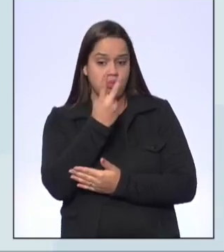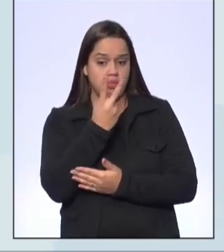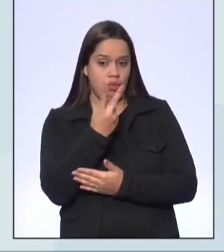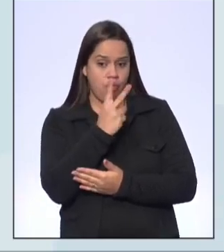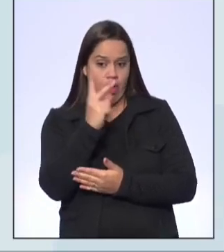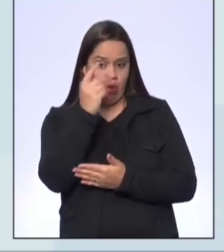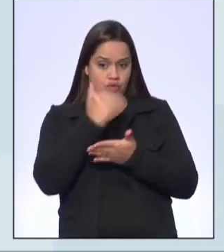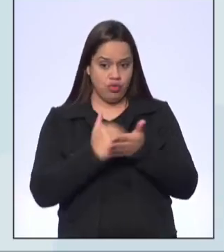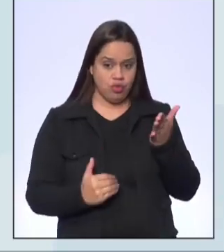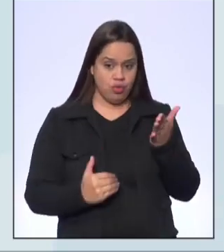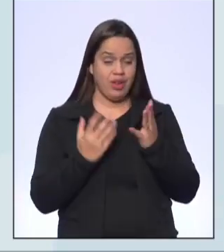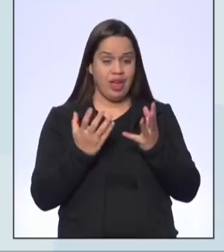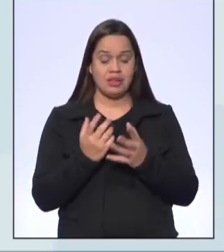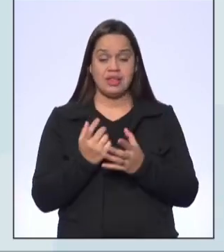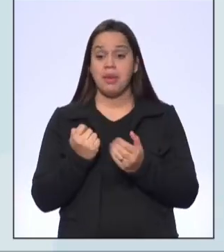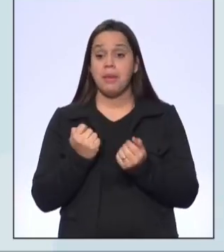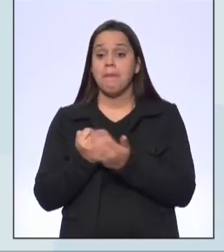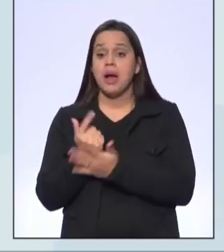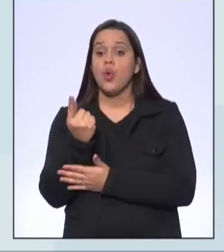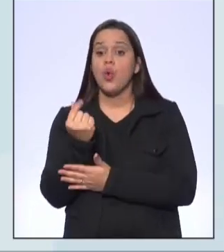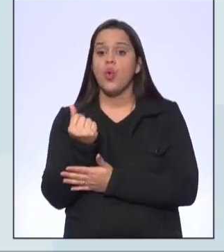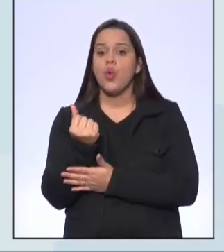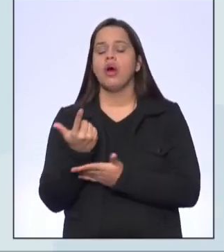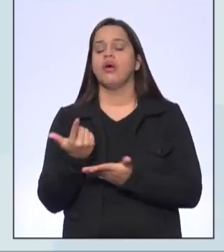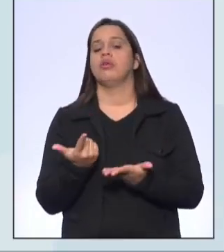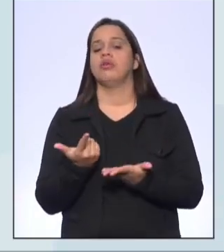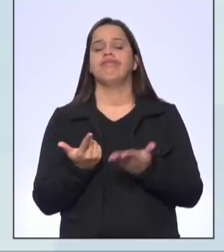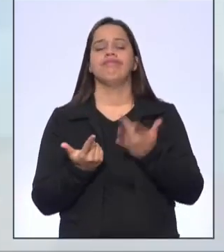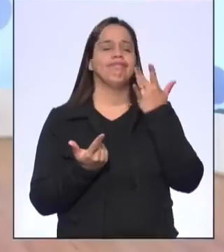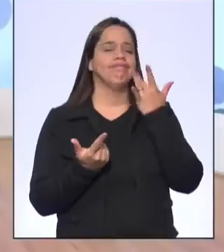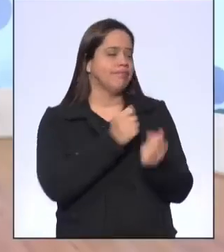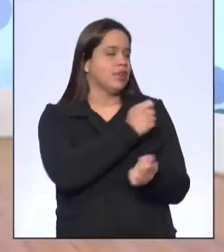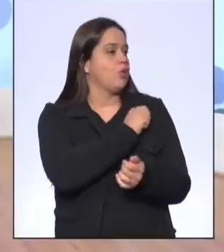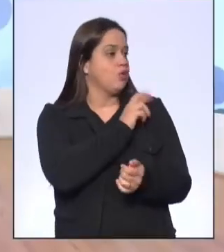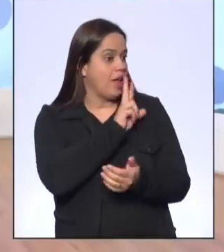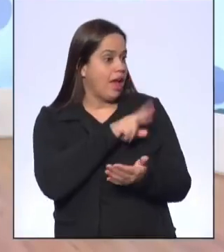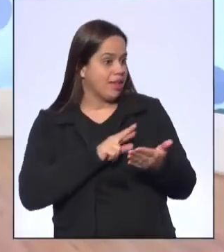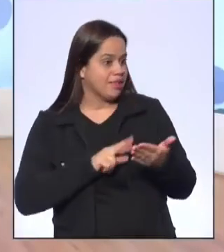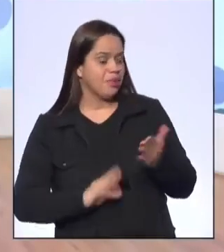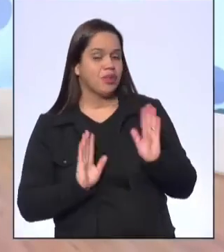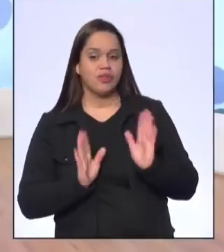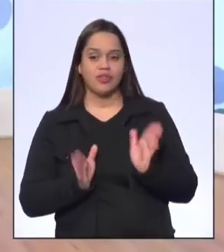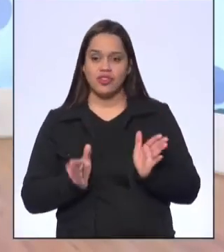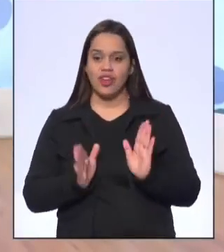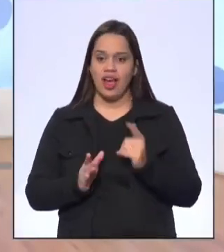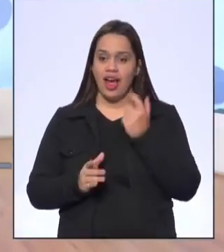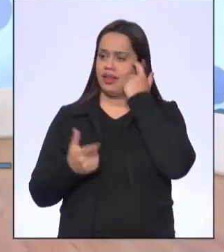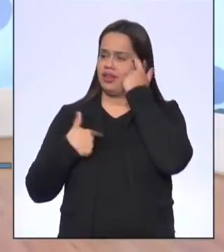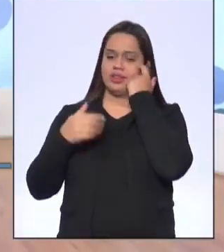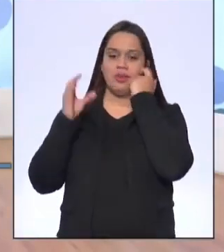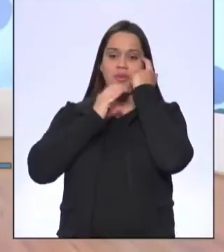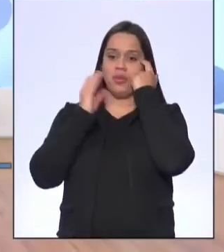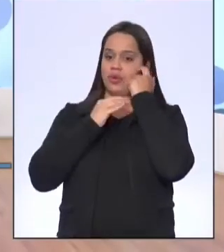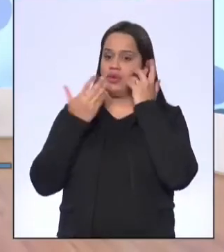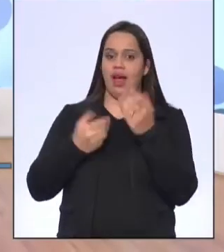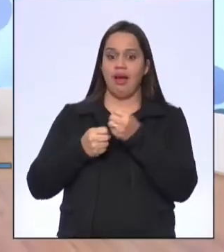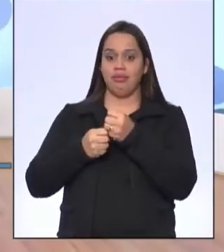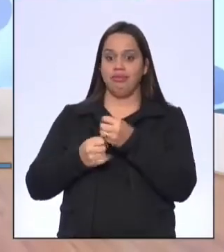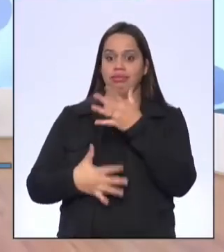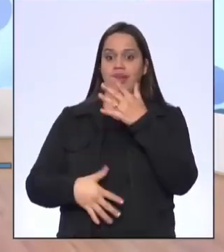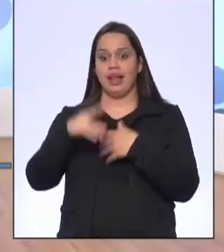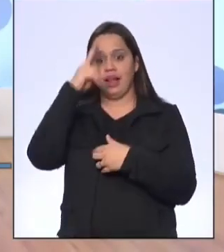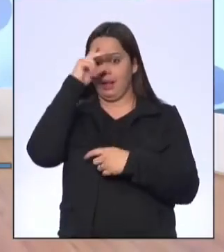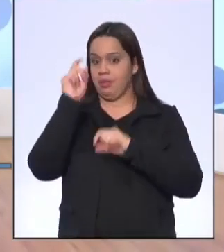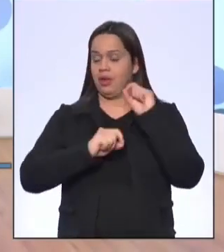ela pagou por essa camiseta. Ai, Jonas, o pessoal já está respondendo aqui, Jonas. Já? Então vamos deixar... Eles são muito rápidos. Lembrando, pessoal,